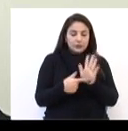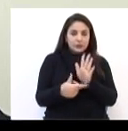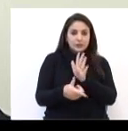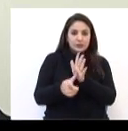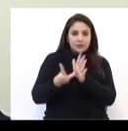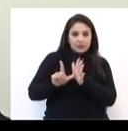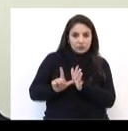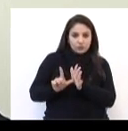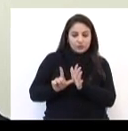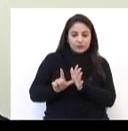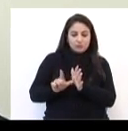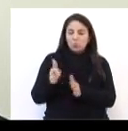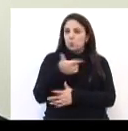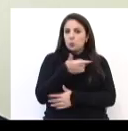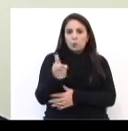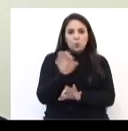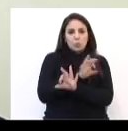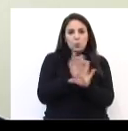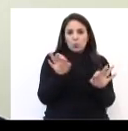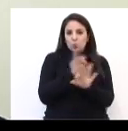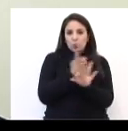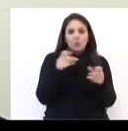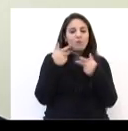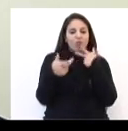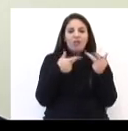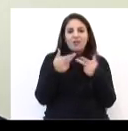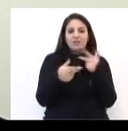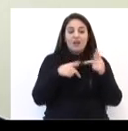anteriormente pelo empreendedor desconsiderava isso